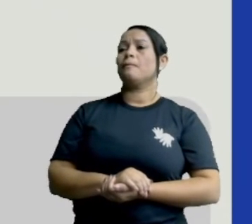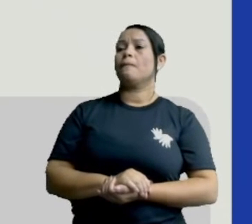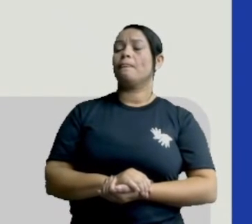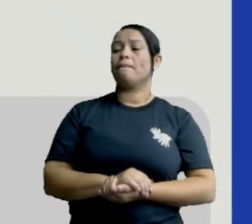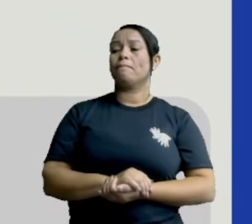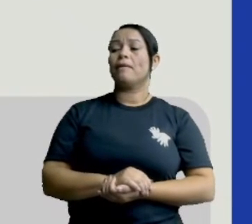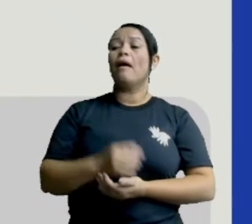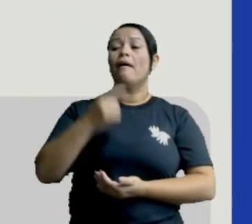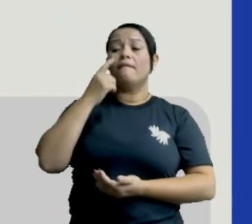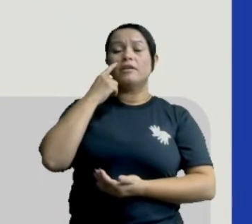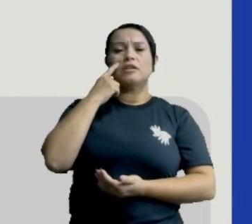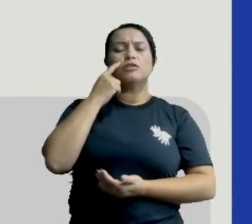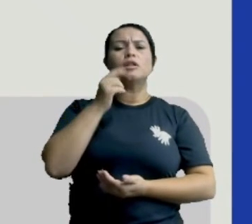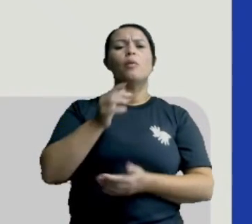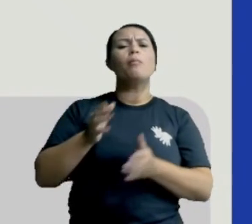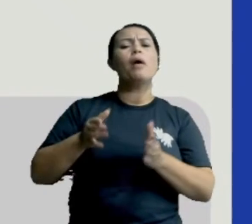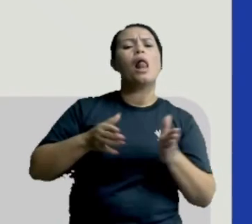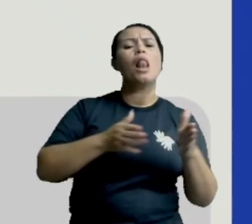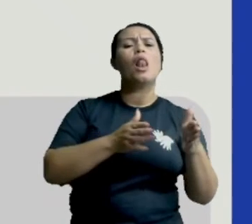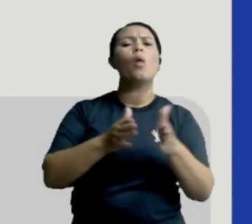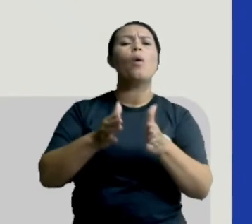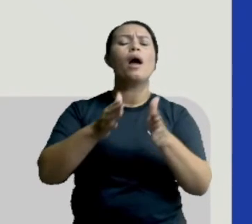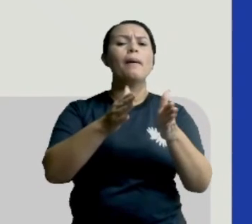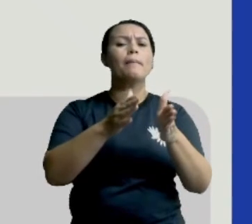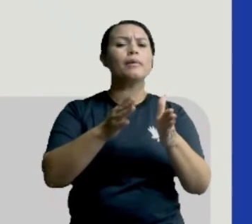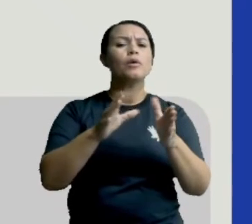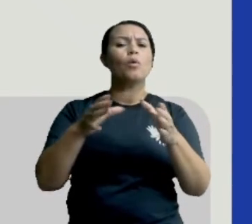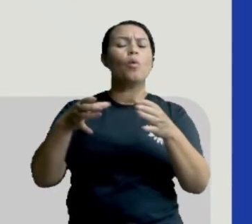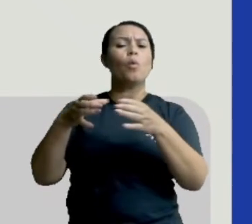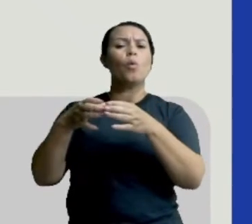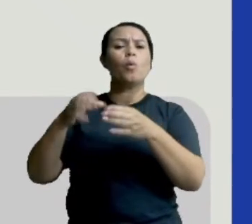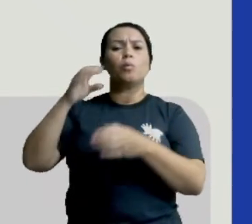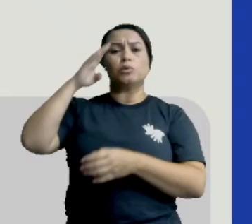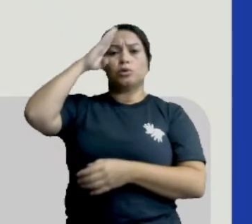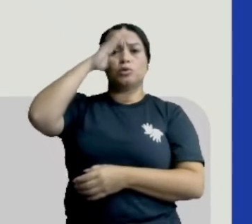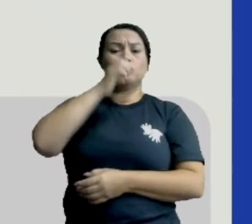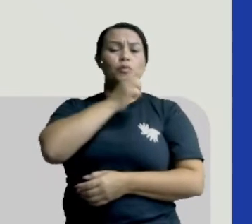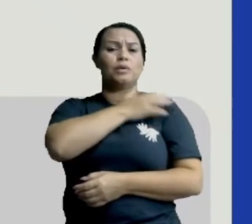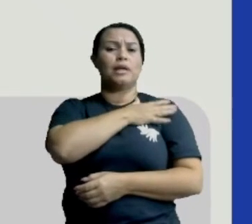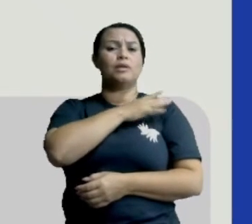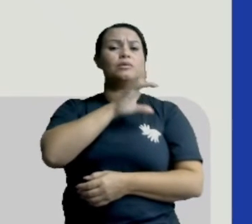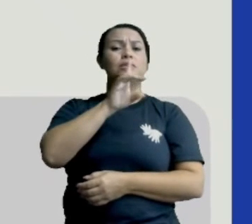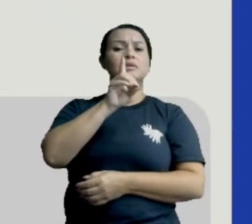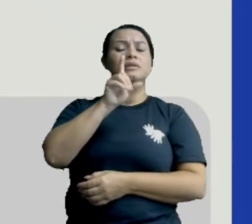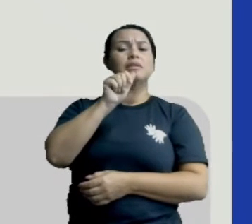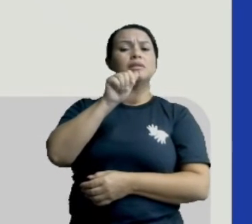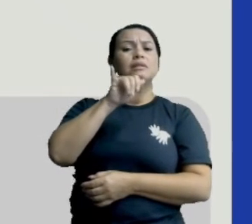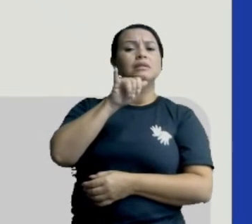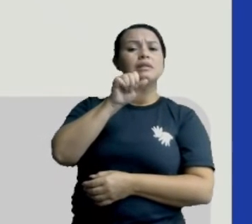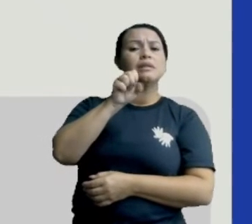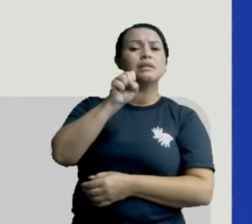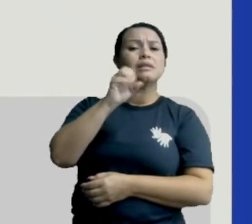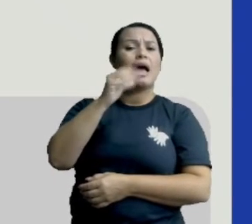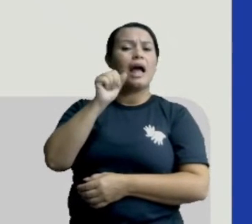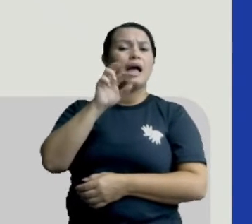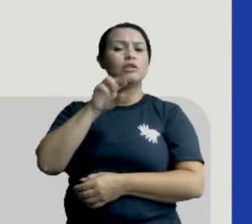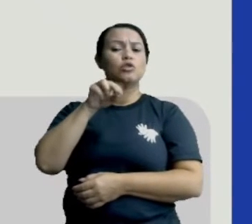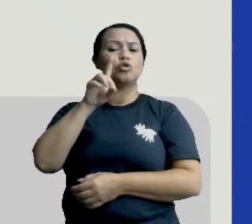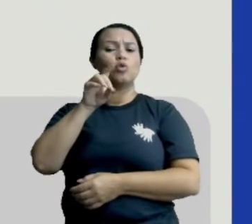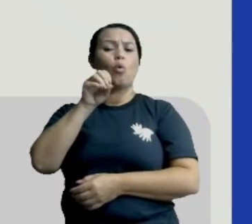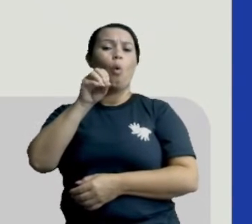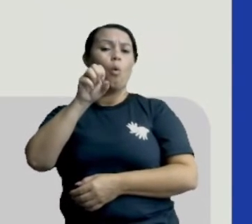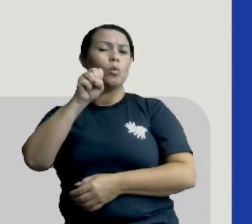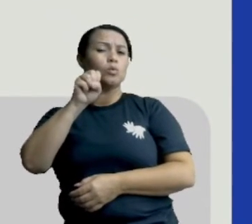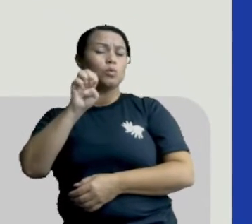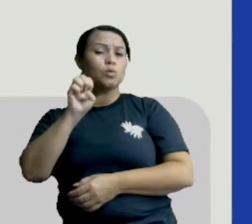Pela trilha, os soldados de Dias Cardoso iam disparando, provocando os holandeses que